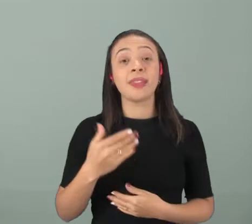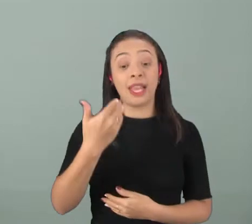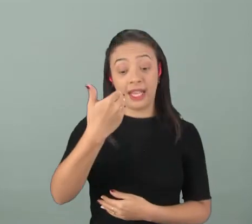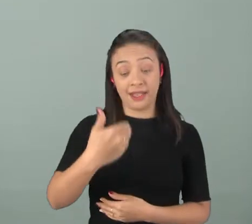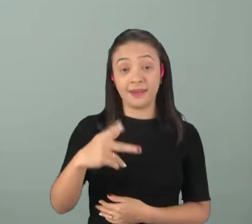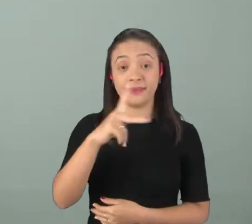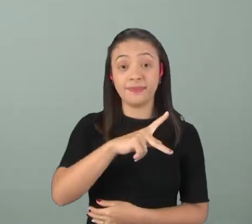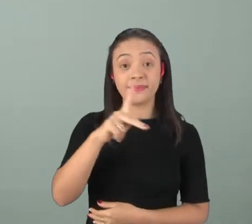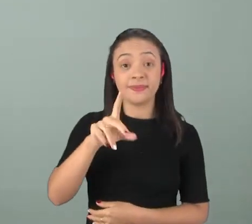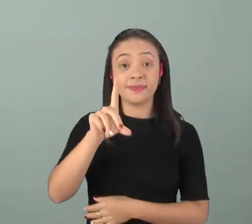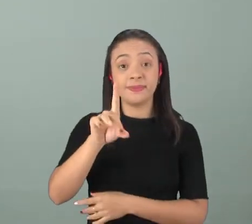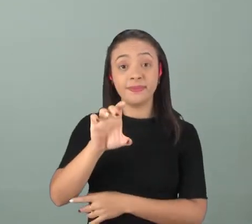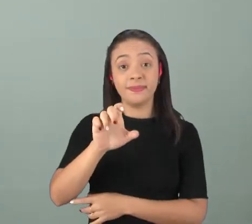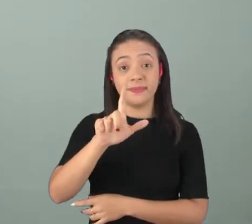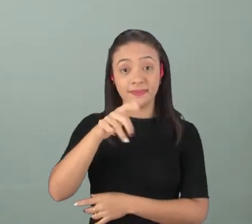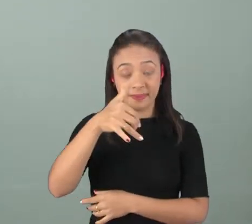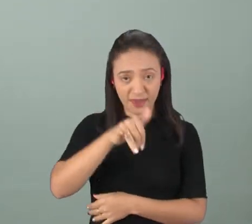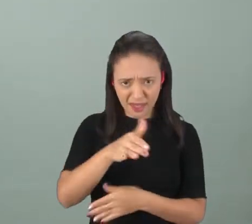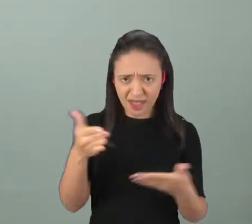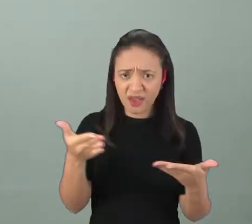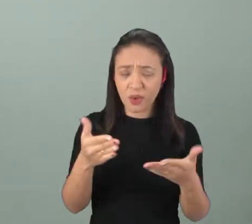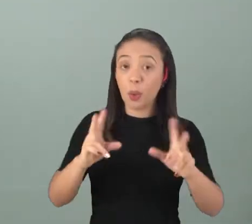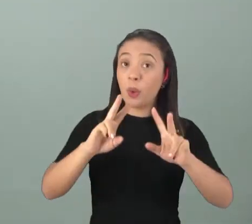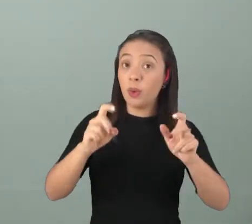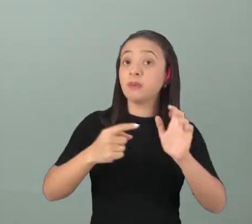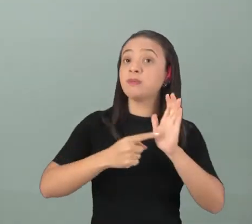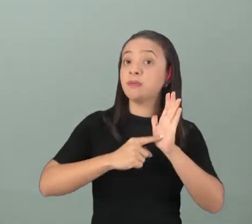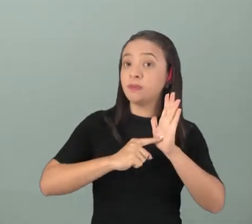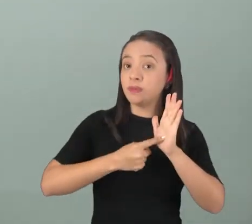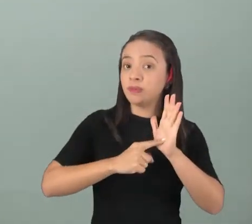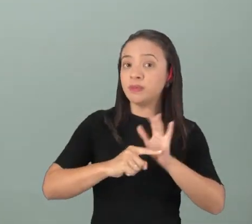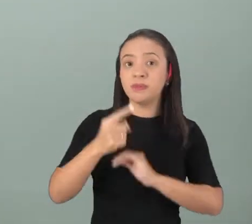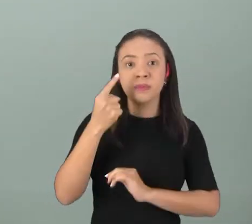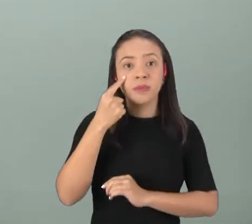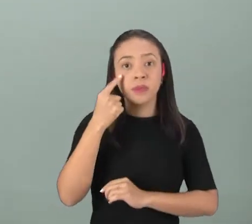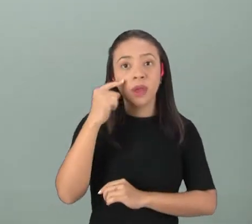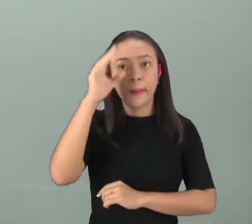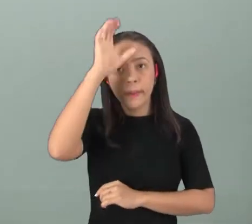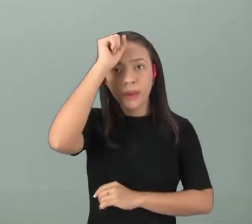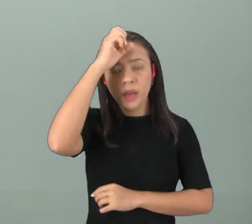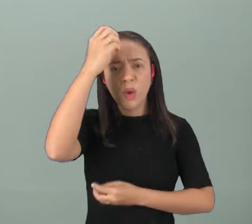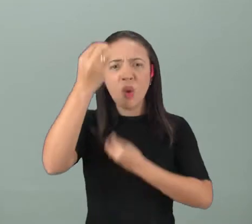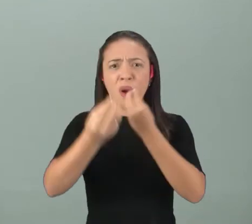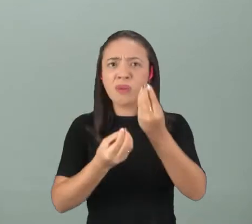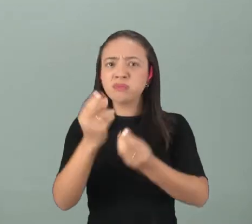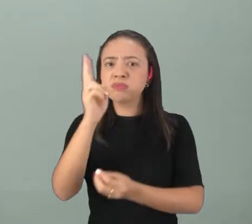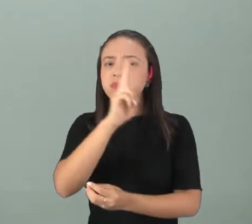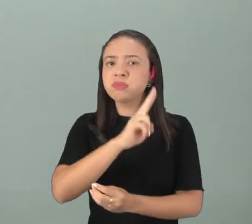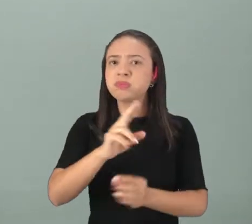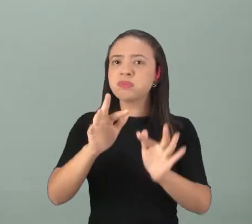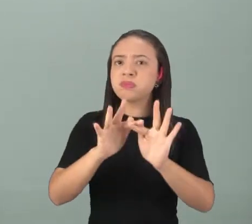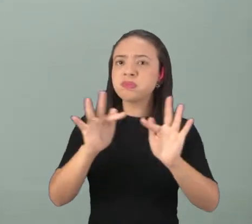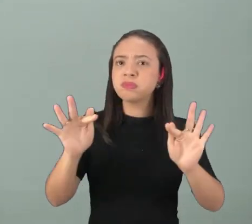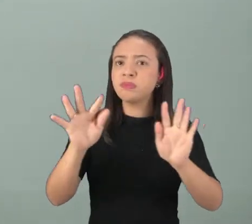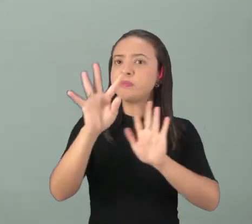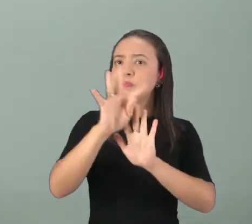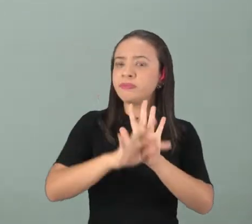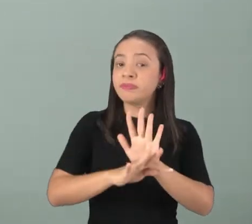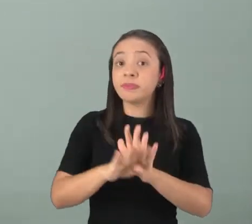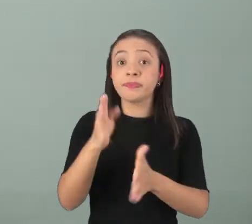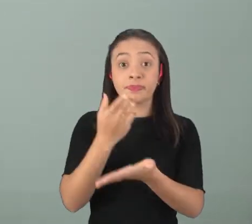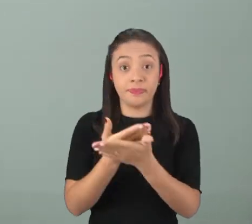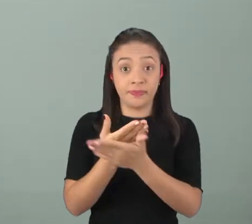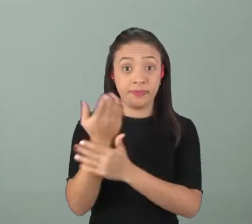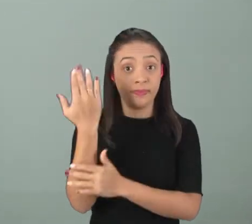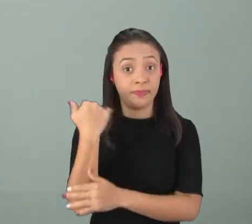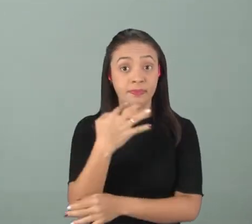Deli e hoje vamos falar sobre sinais de pontuação. Vamos entender como usá-los nas frases e textos, tá? Nas aulas passadas a gente viu